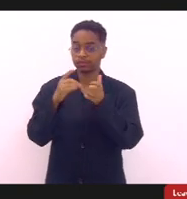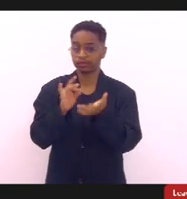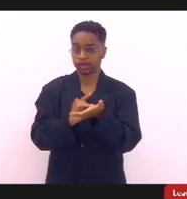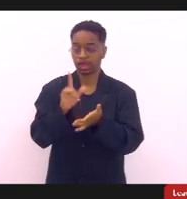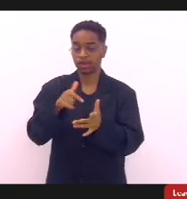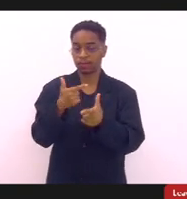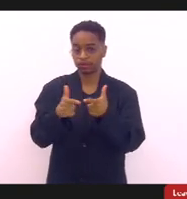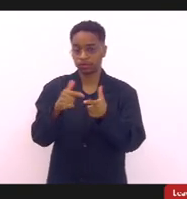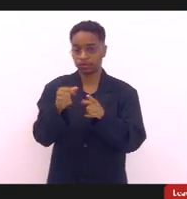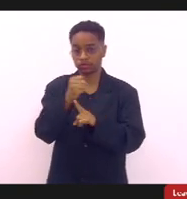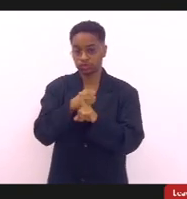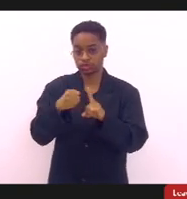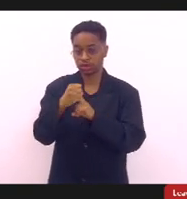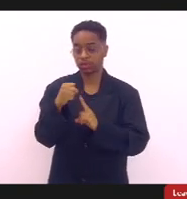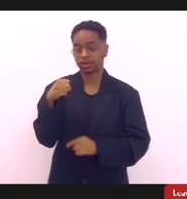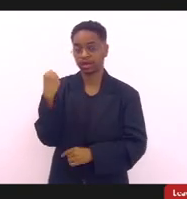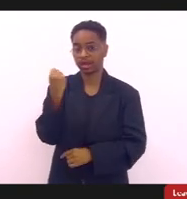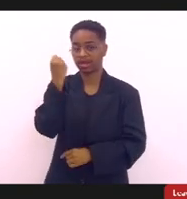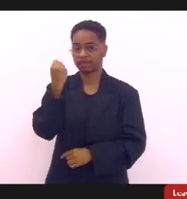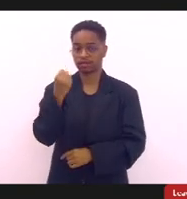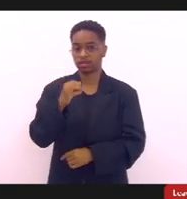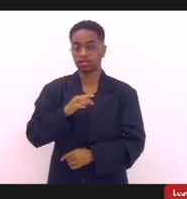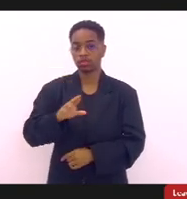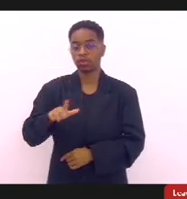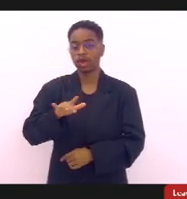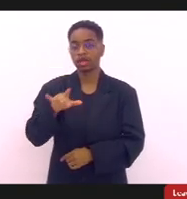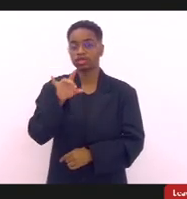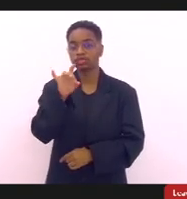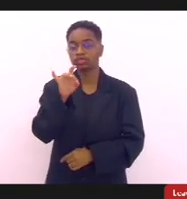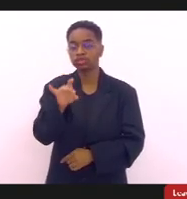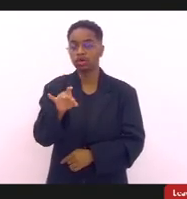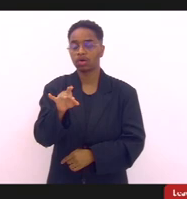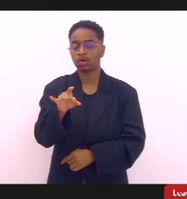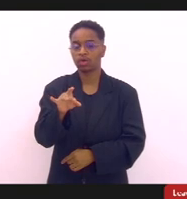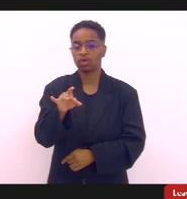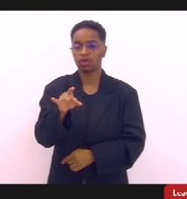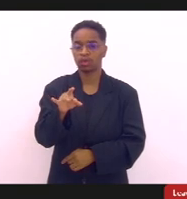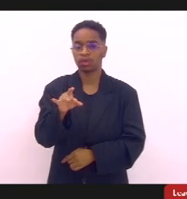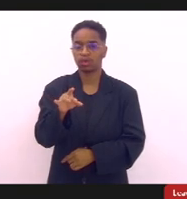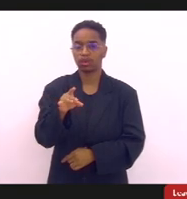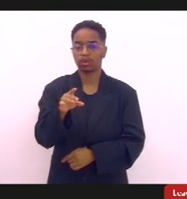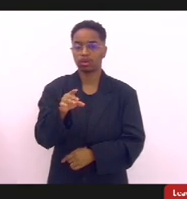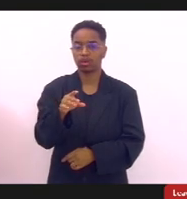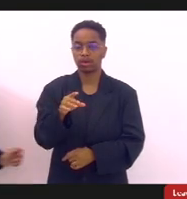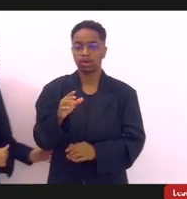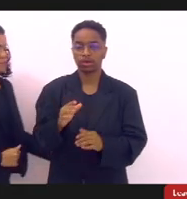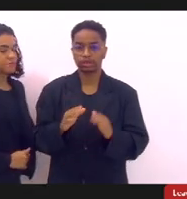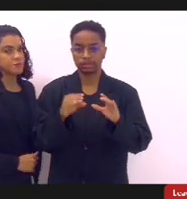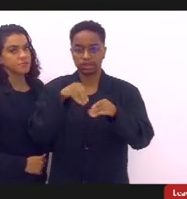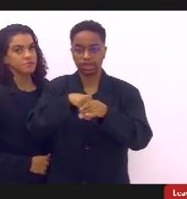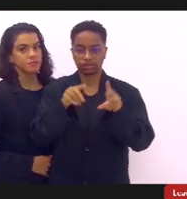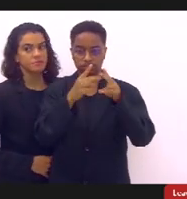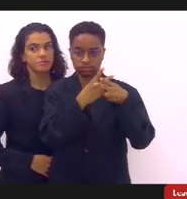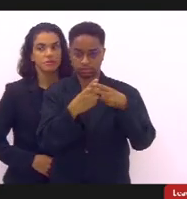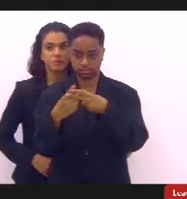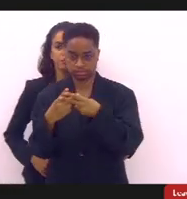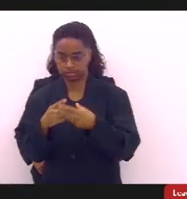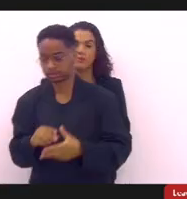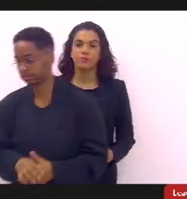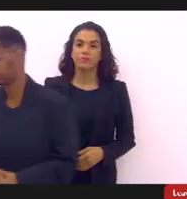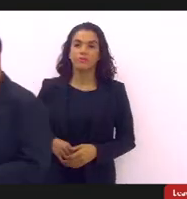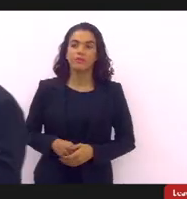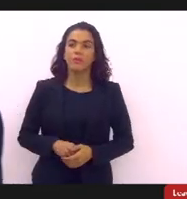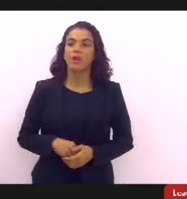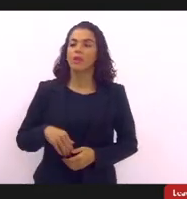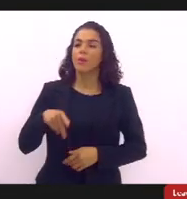social gravíssimo. A tuberculose não está restrita apenas à questão do sistema prisional. A gente tem um problema gravíssimo,